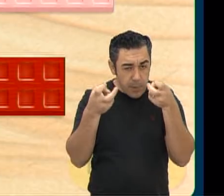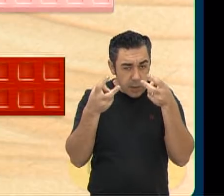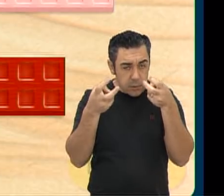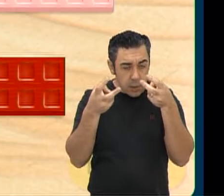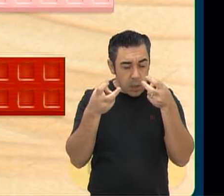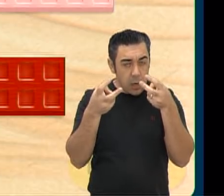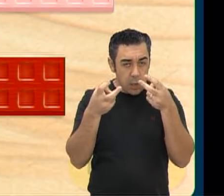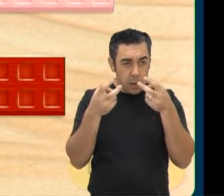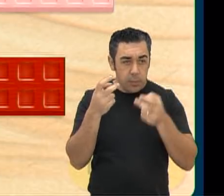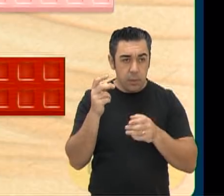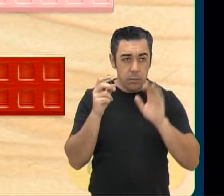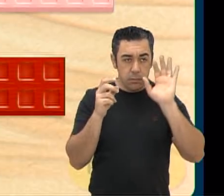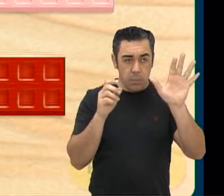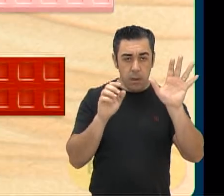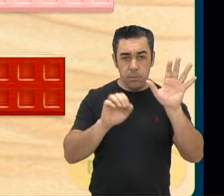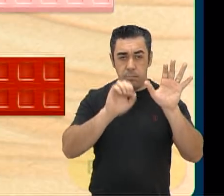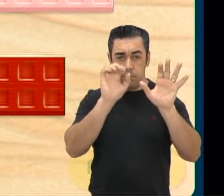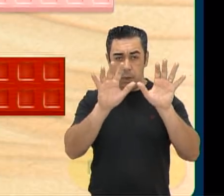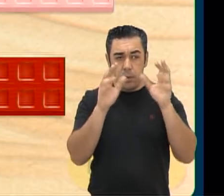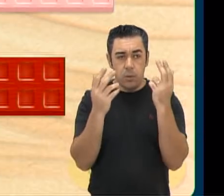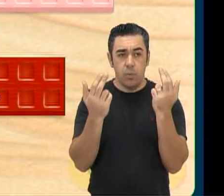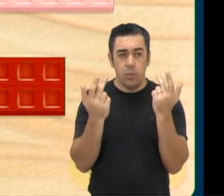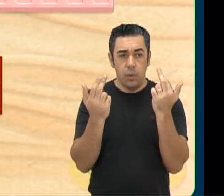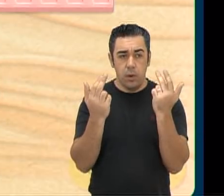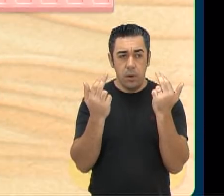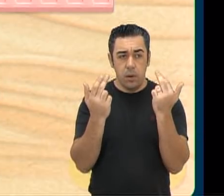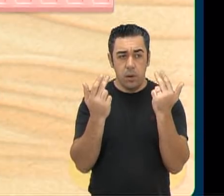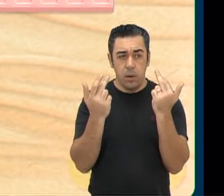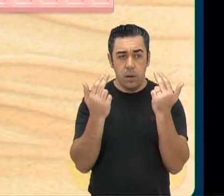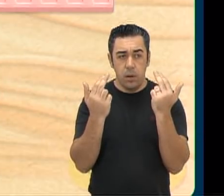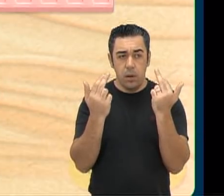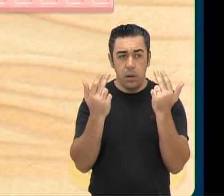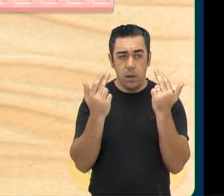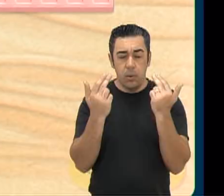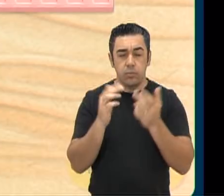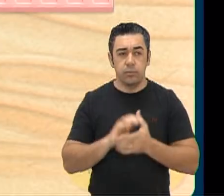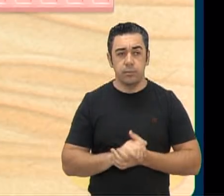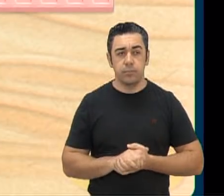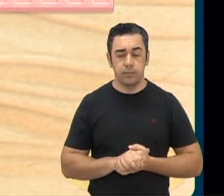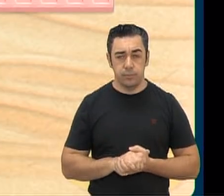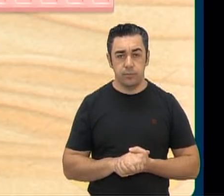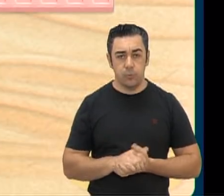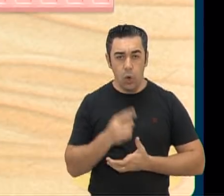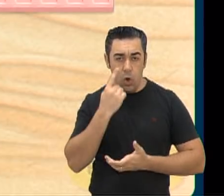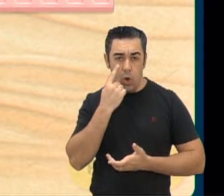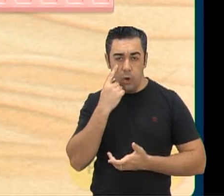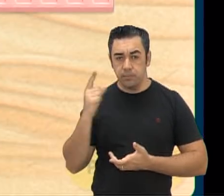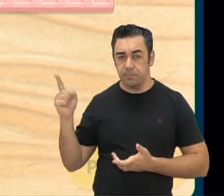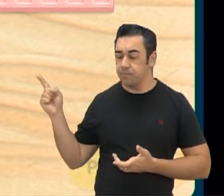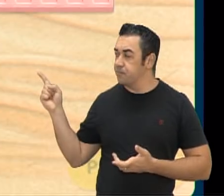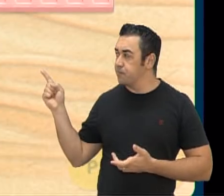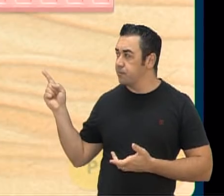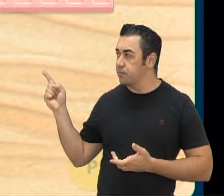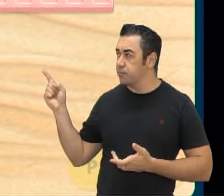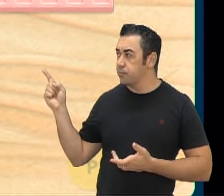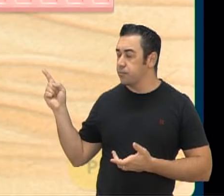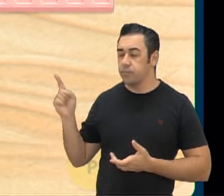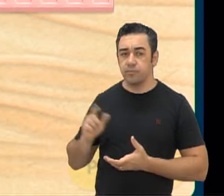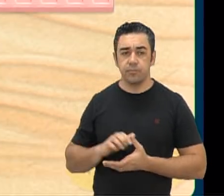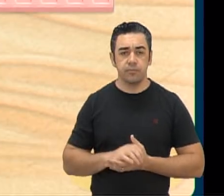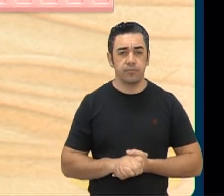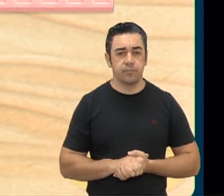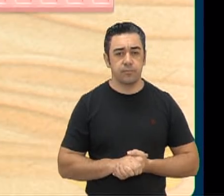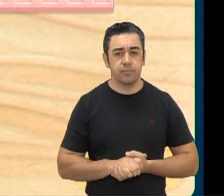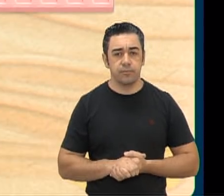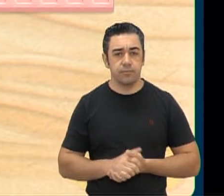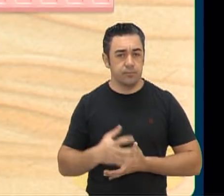a simetria dos dois lados, a igualdade dos dois lados. Veja só, ele vai tomando forma